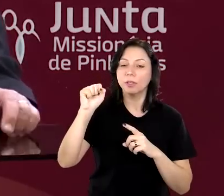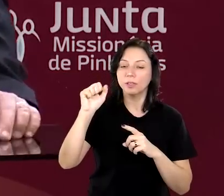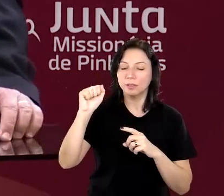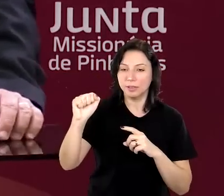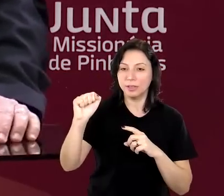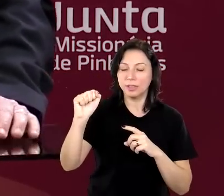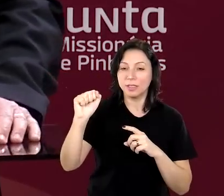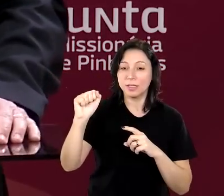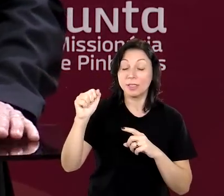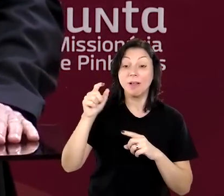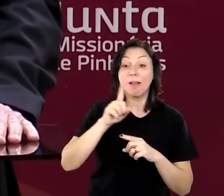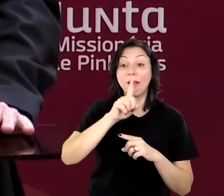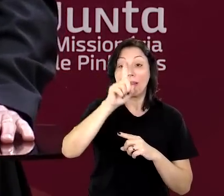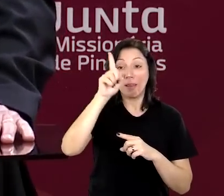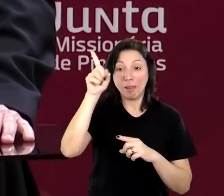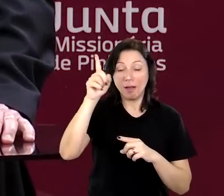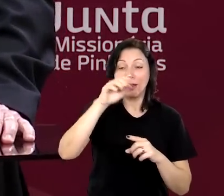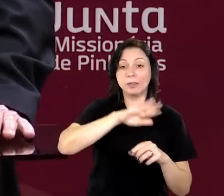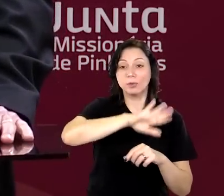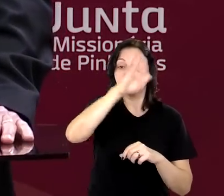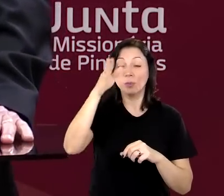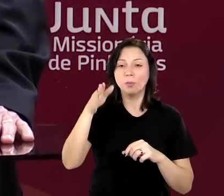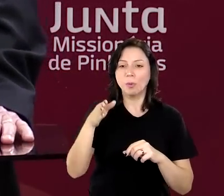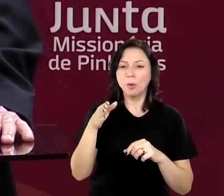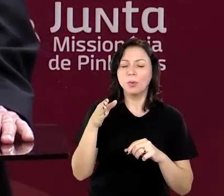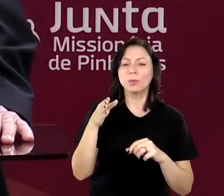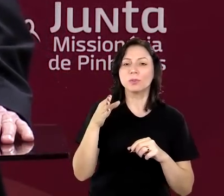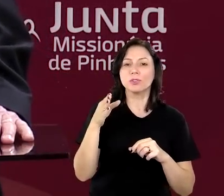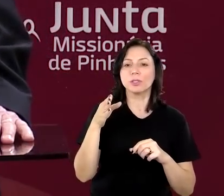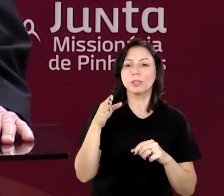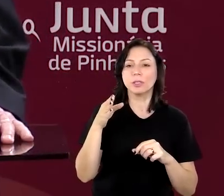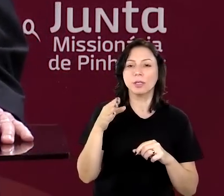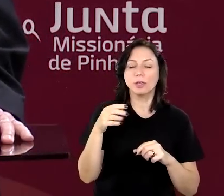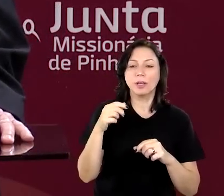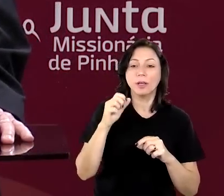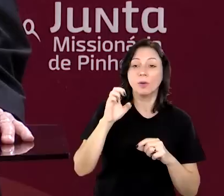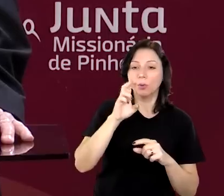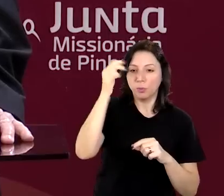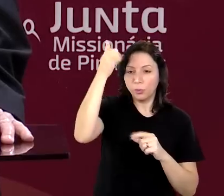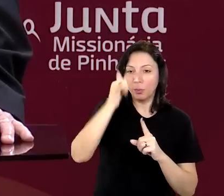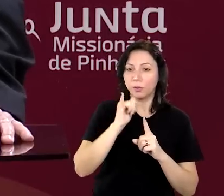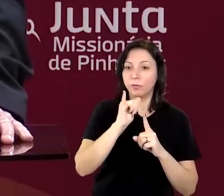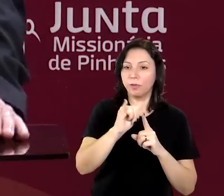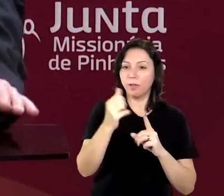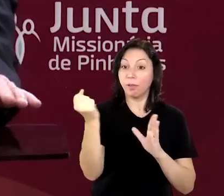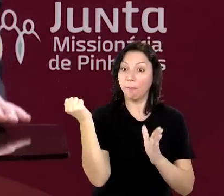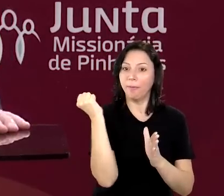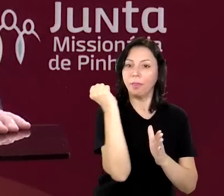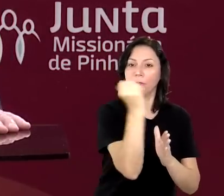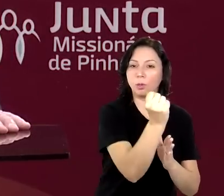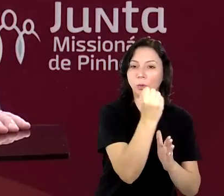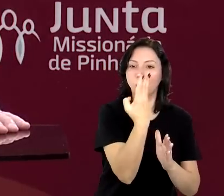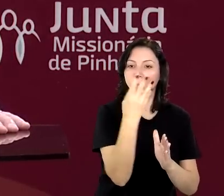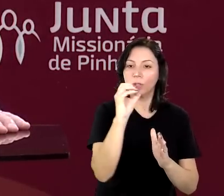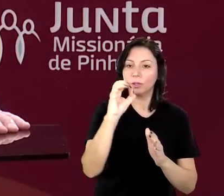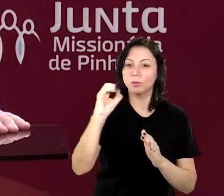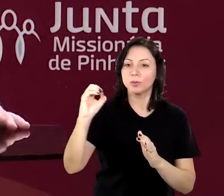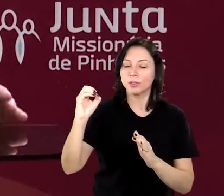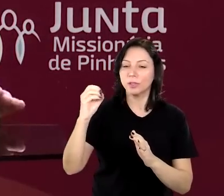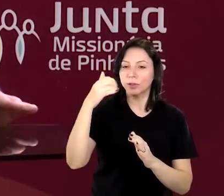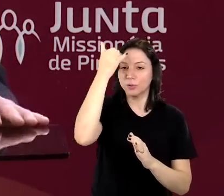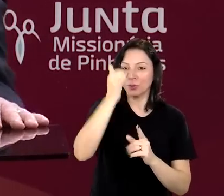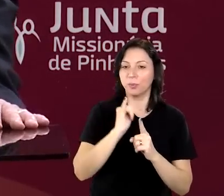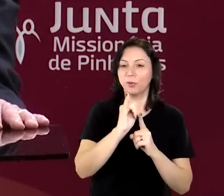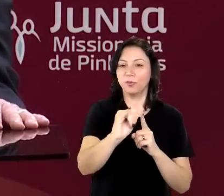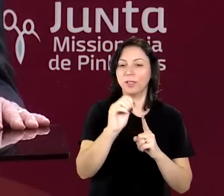os 400 profetas de Baal. É uma coisa impressionante. E você vai caminhando, e você entra